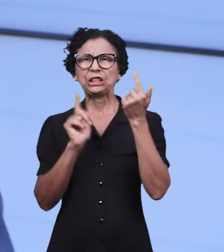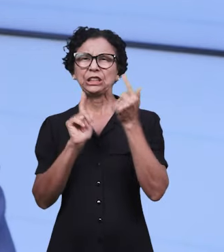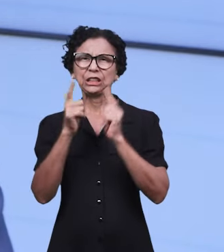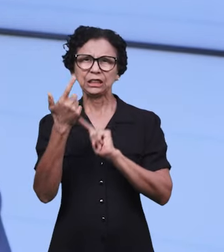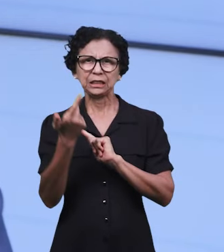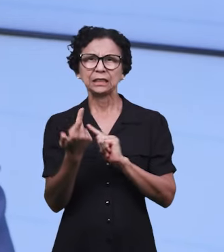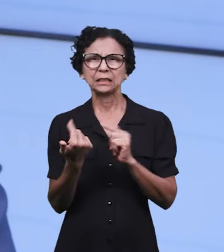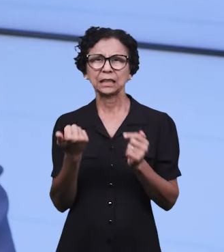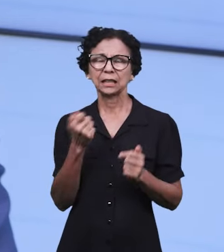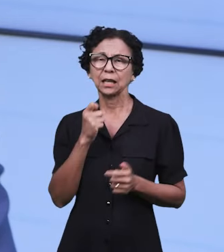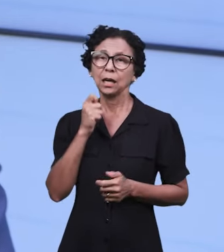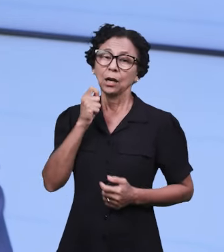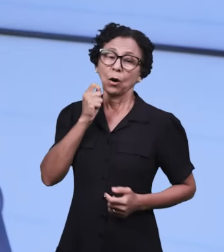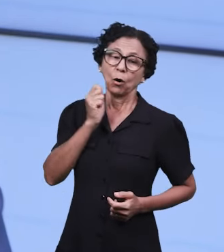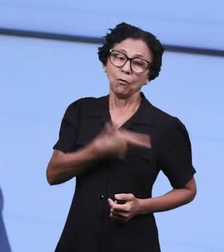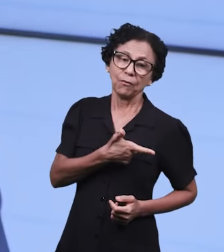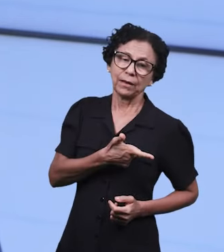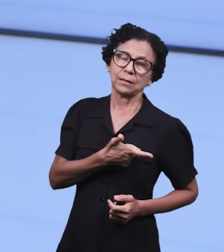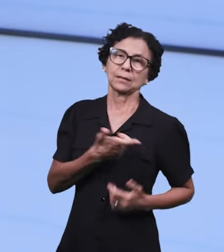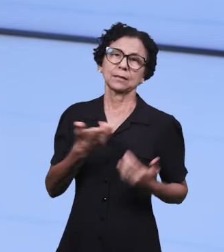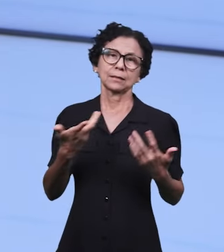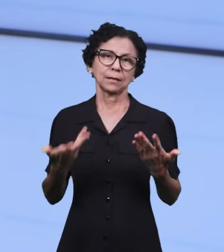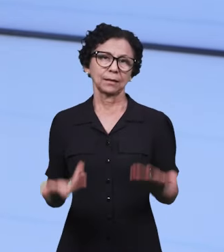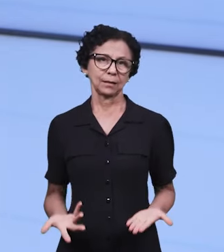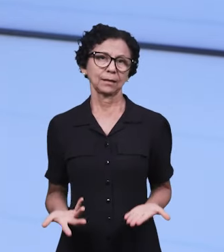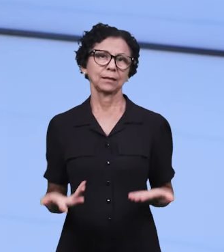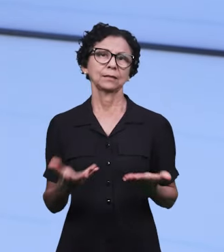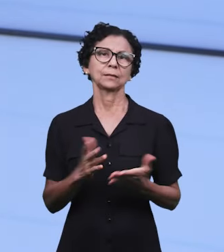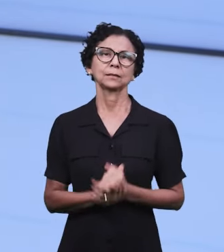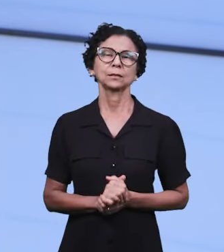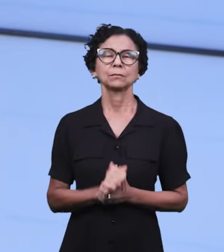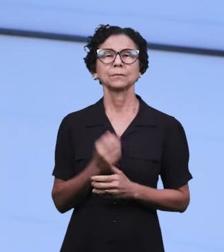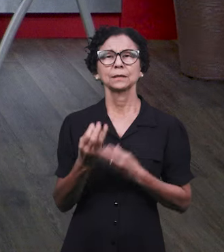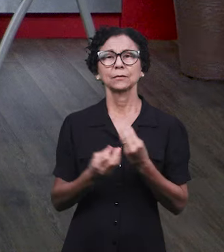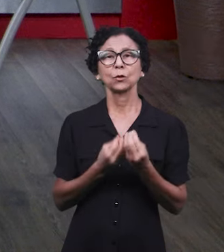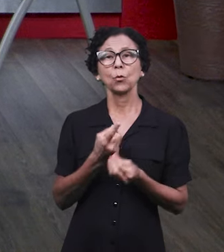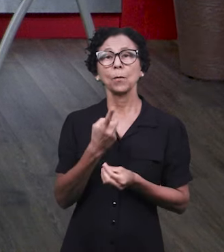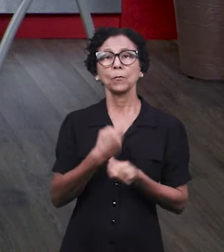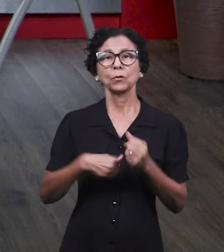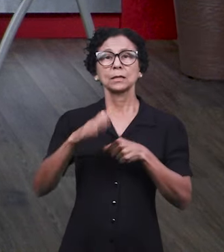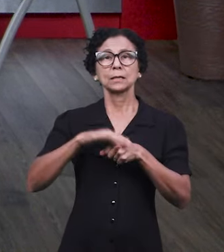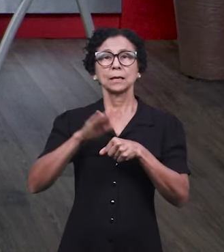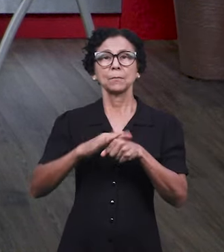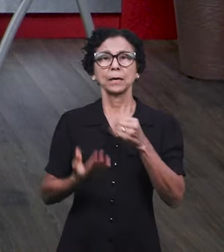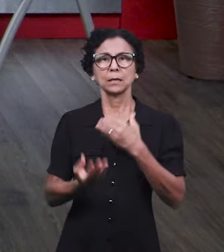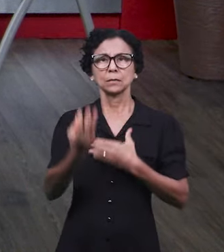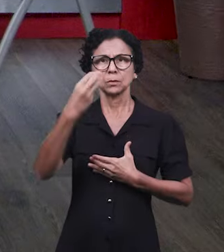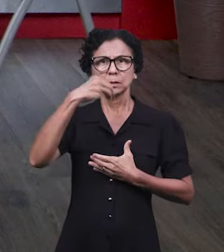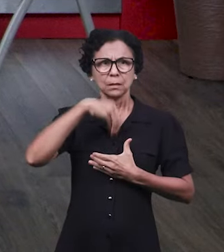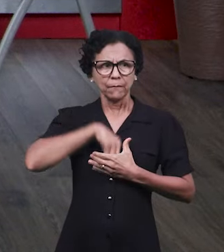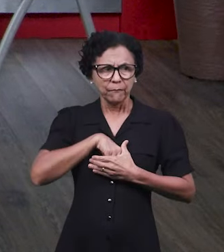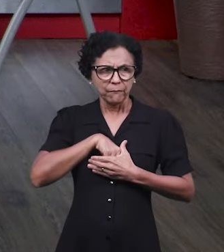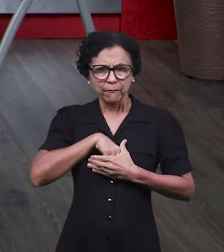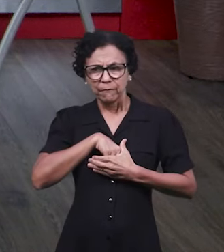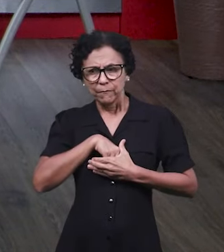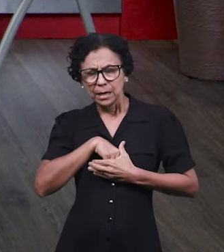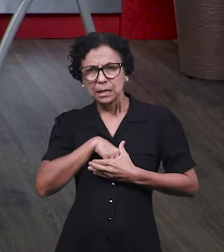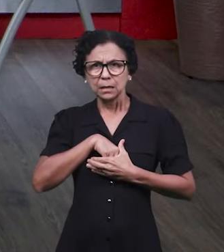a como as pessoas vão te enxergar mas a forma como você mesmo se enxerga então esses três crimes de uma forma bem